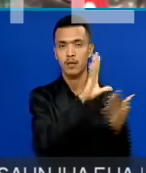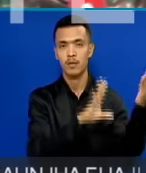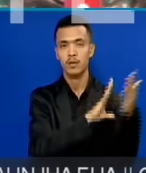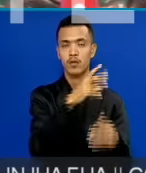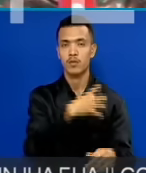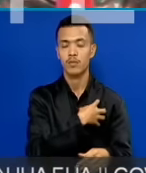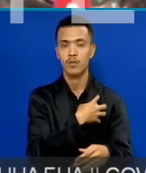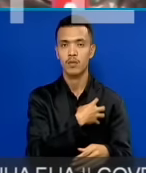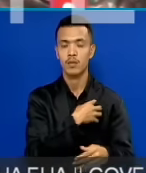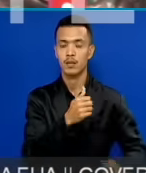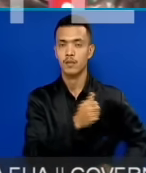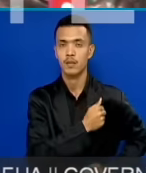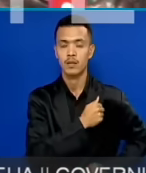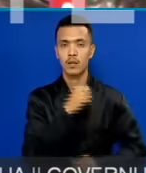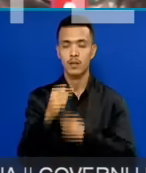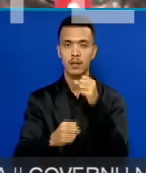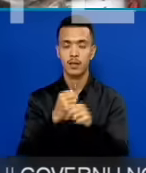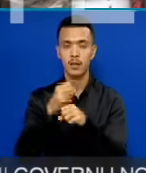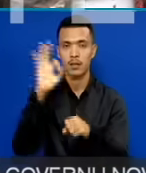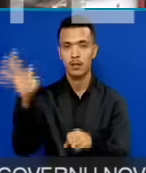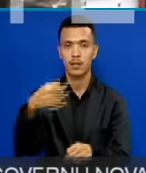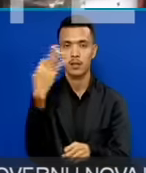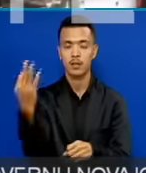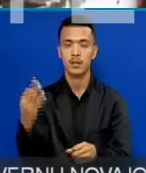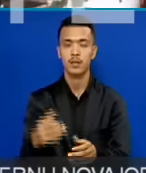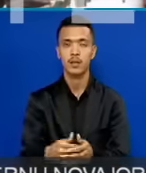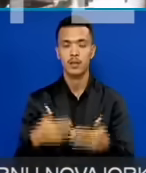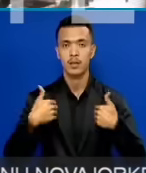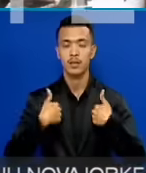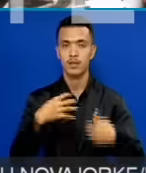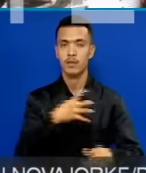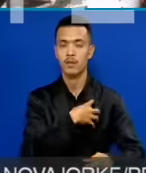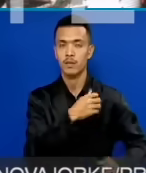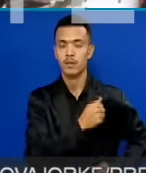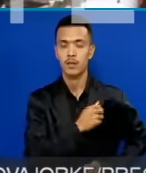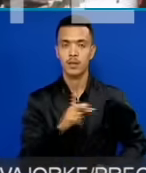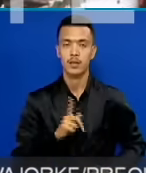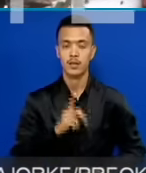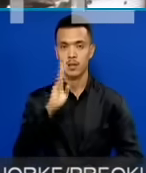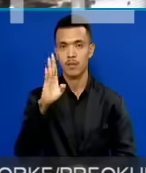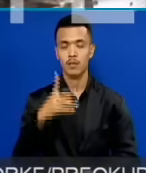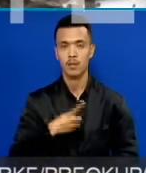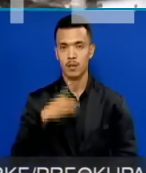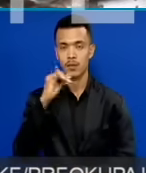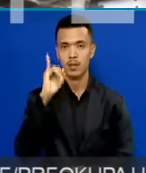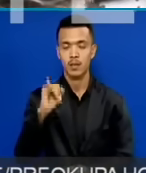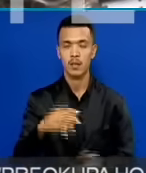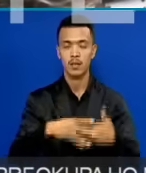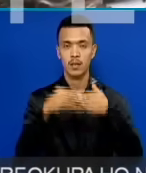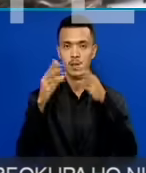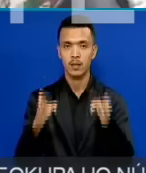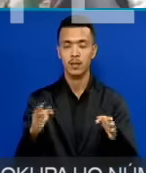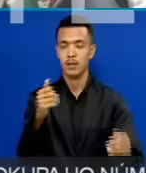Polícia Militar Badala Sadulo Recensia, e a quartel Unidade Polícia Militar Quintal Bodili, quarta-feira, né? Líder